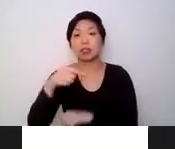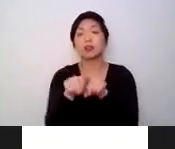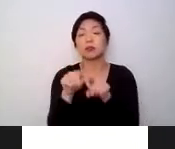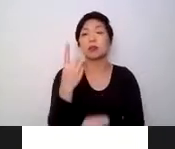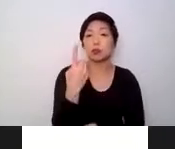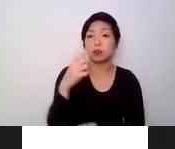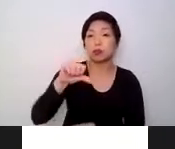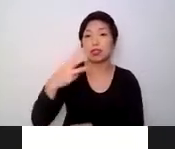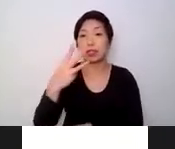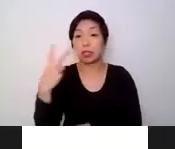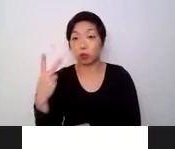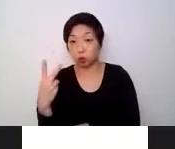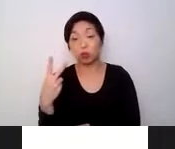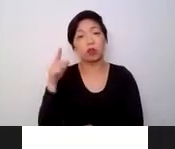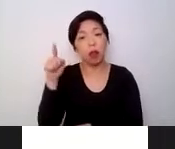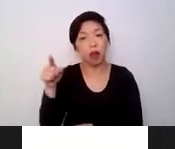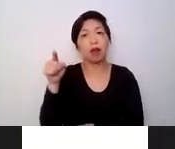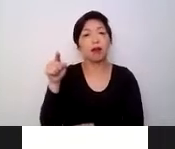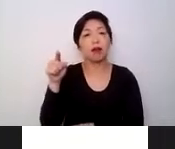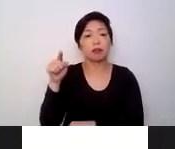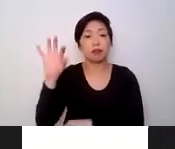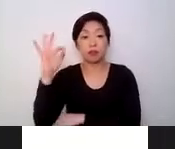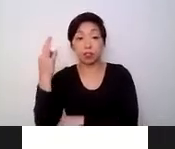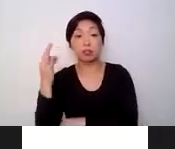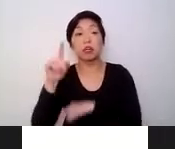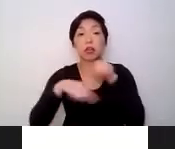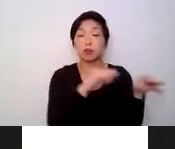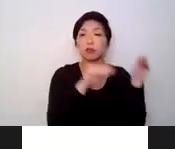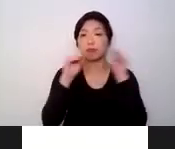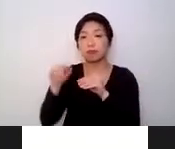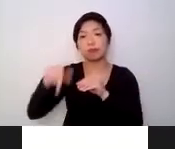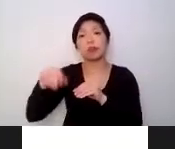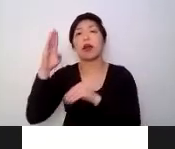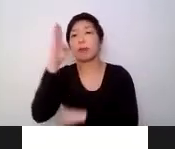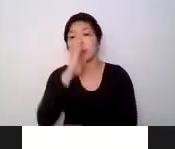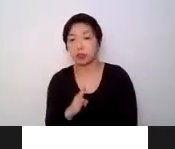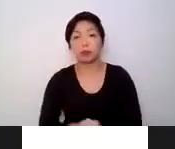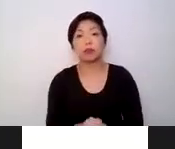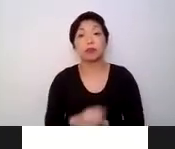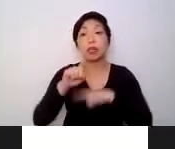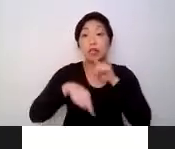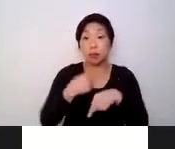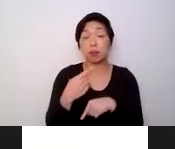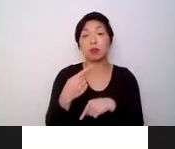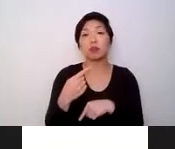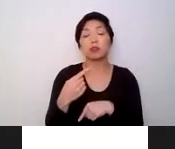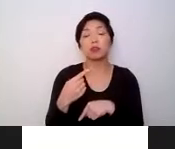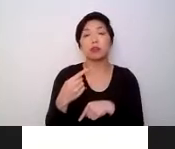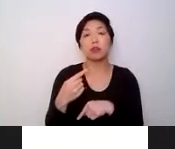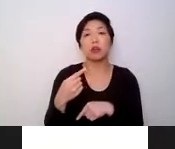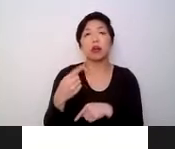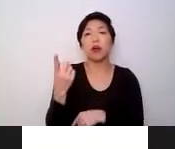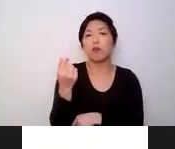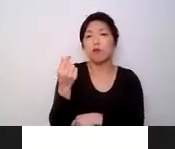aqui no Brasil. Ou seja, depois da quebra da Bolsa em 1929, né, muitos estrangeiros, e pelas